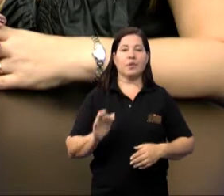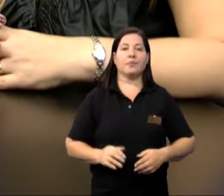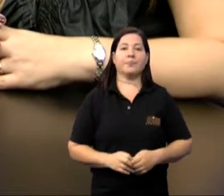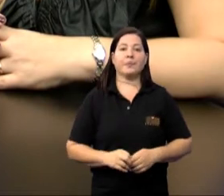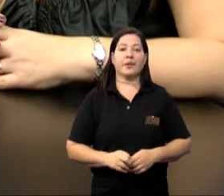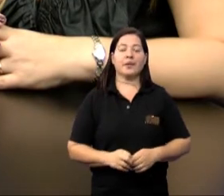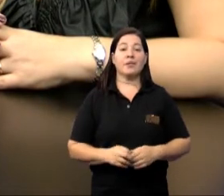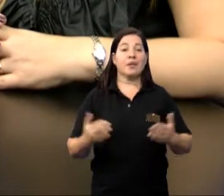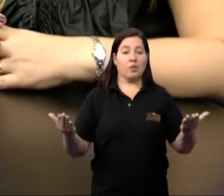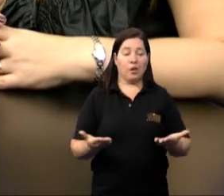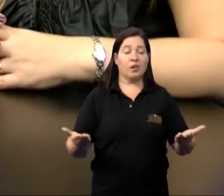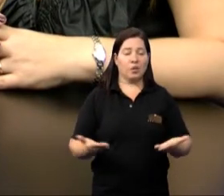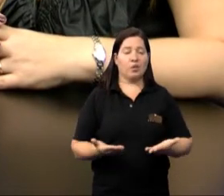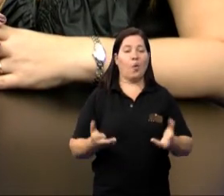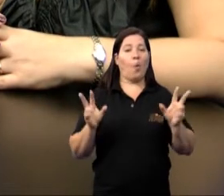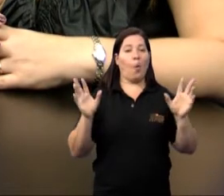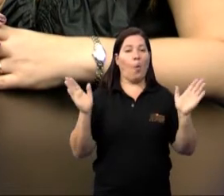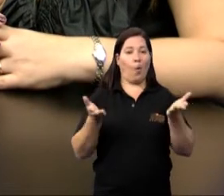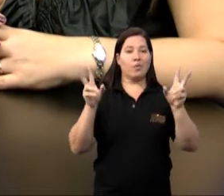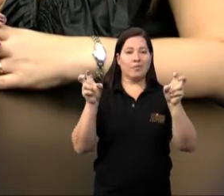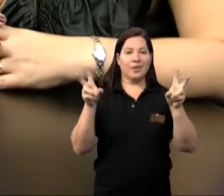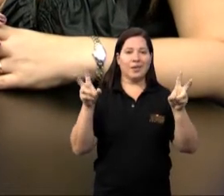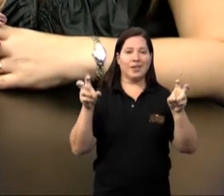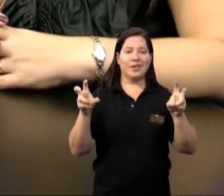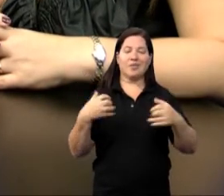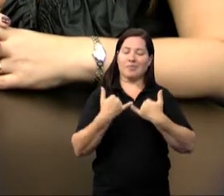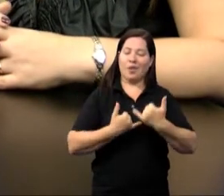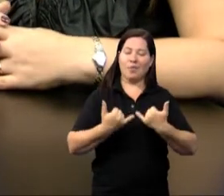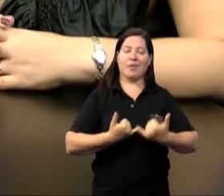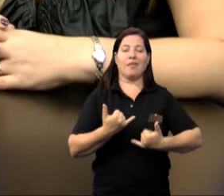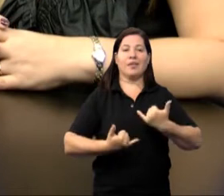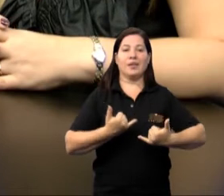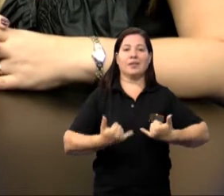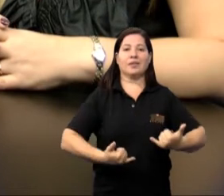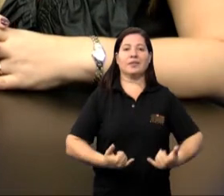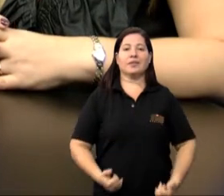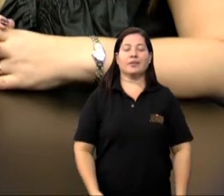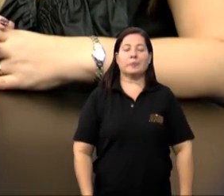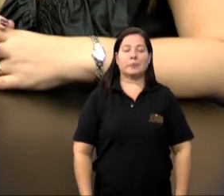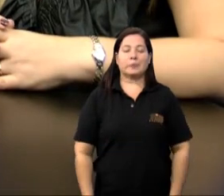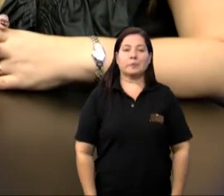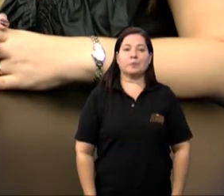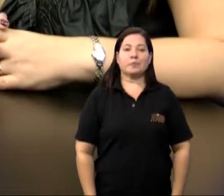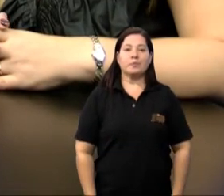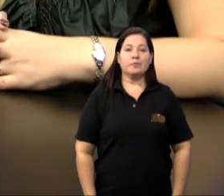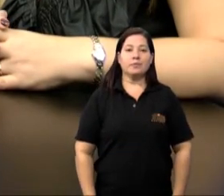nós vimos a importância dos brinquedos, dos jogos, do brincar, e eu sei que a